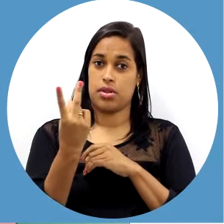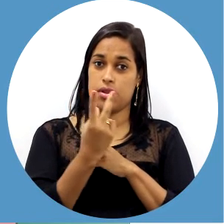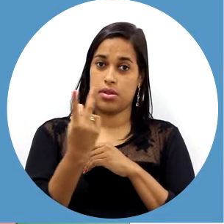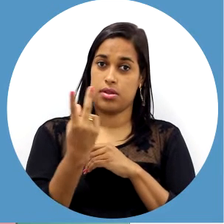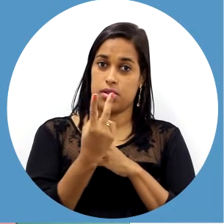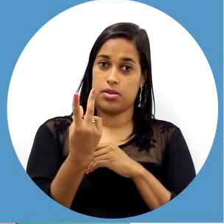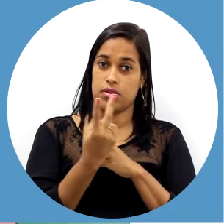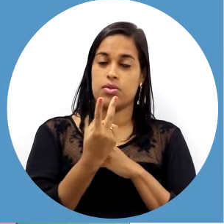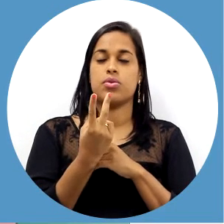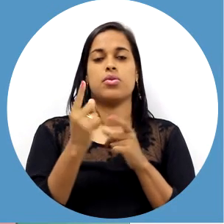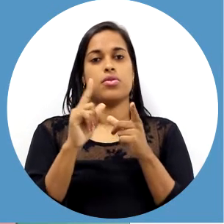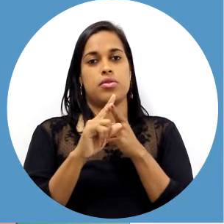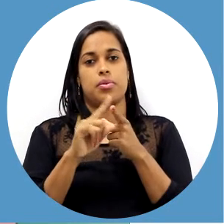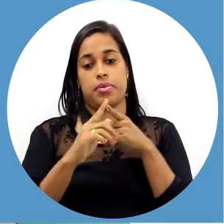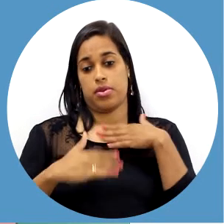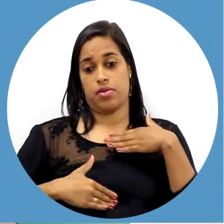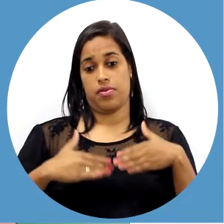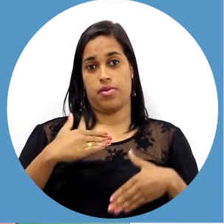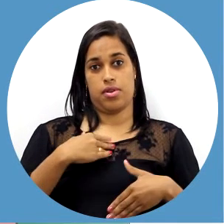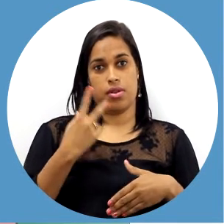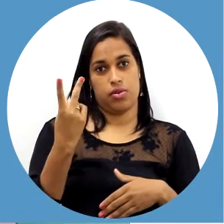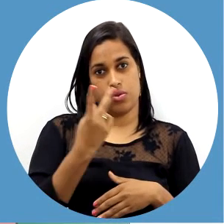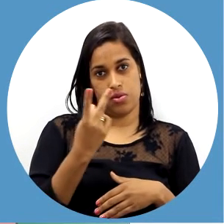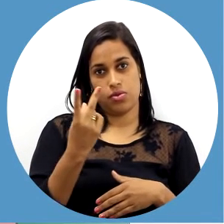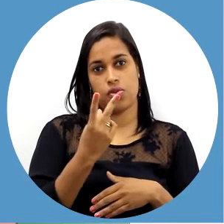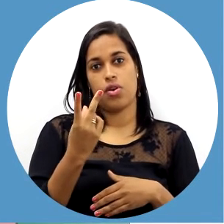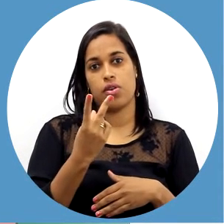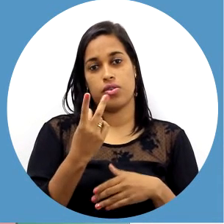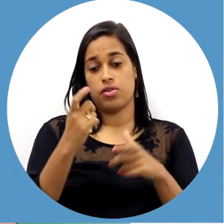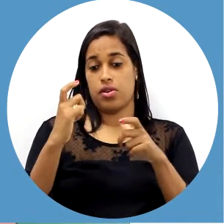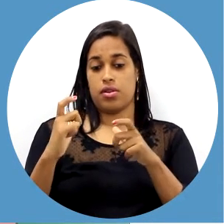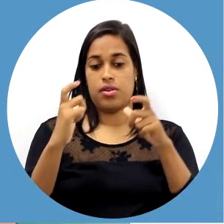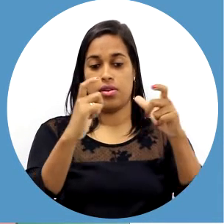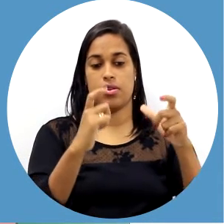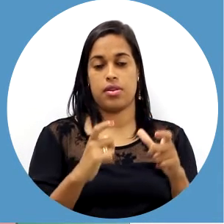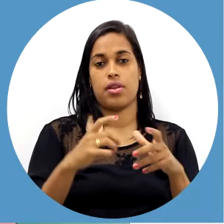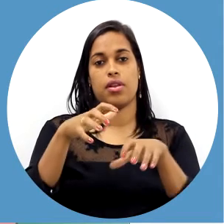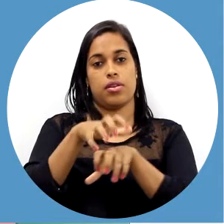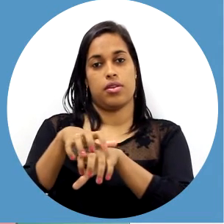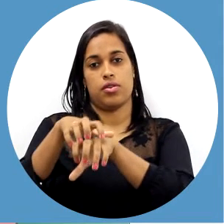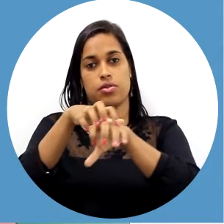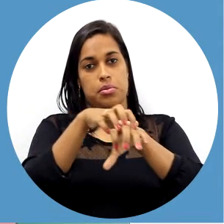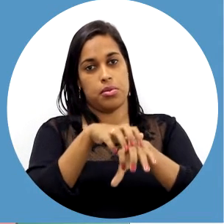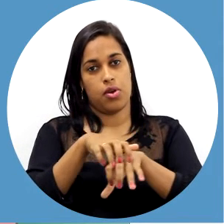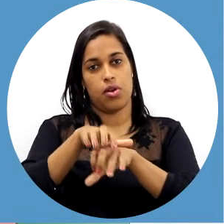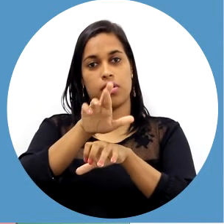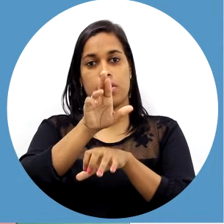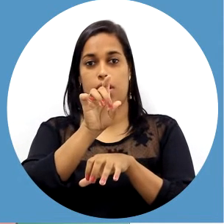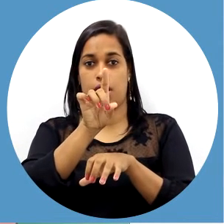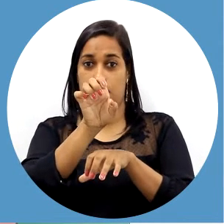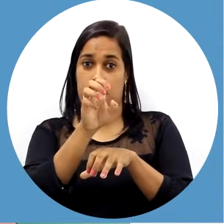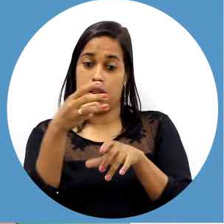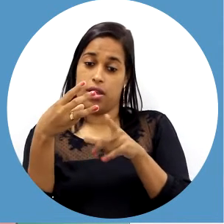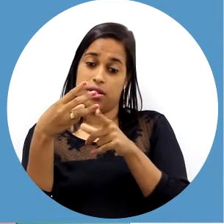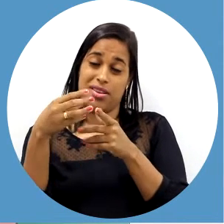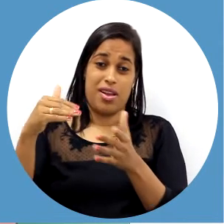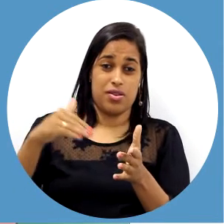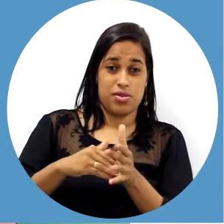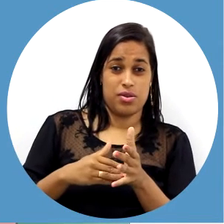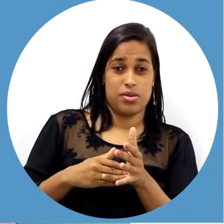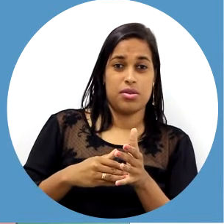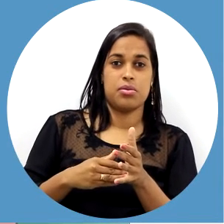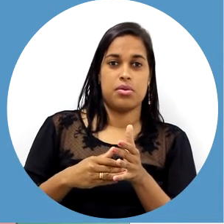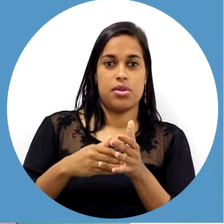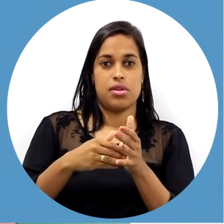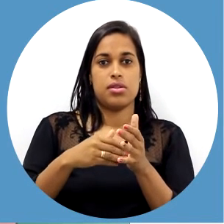duas camadas de enlace física do modelo OSI. A camada de rede com a de rede, a de transporte com a de transporte, e as três últimas